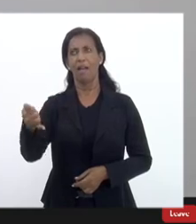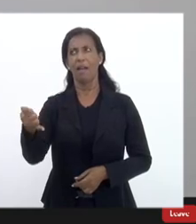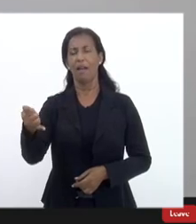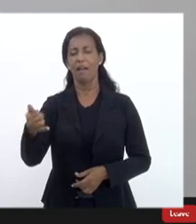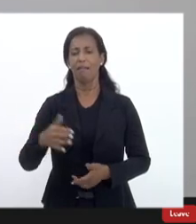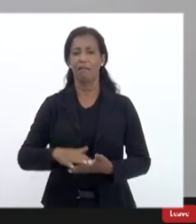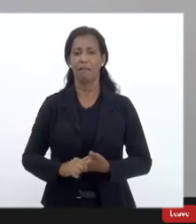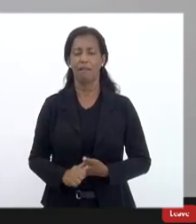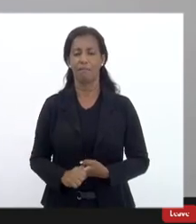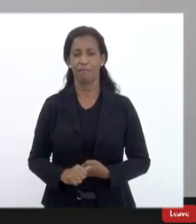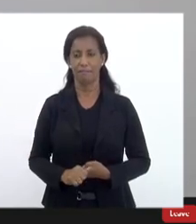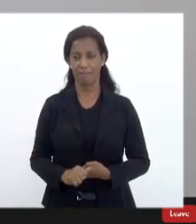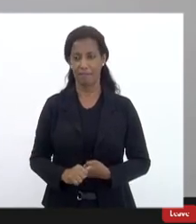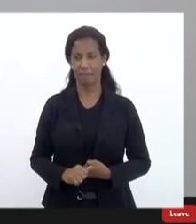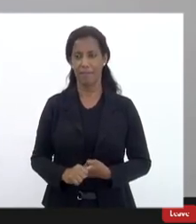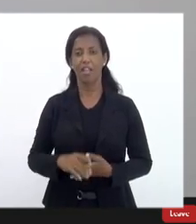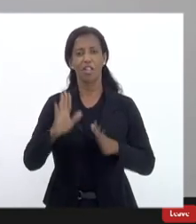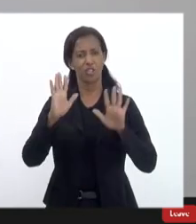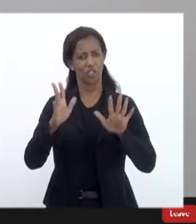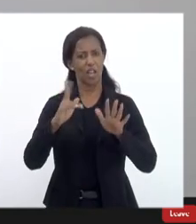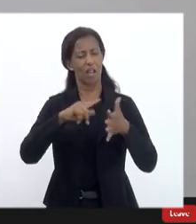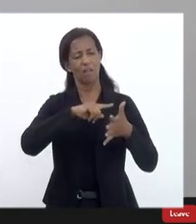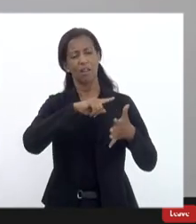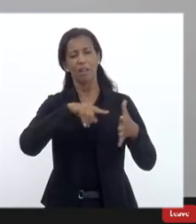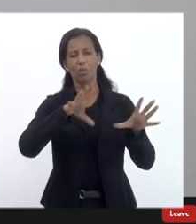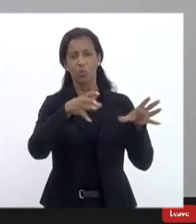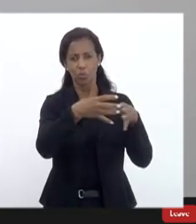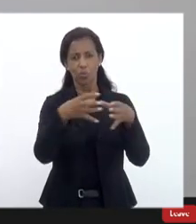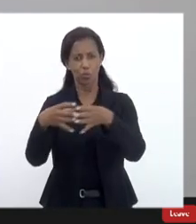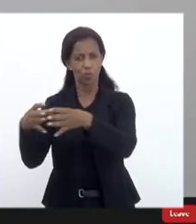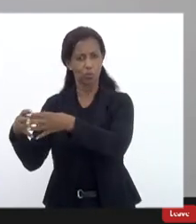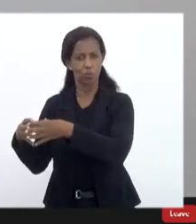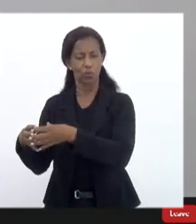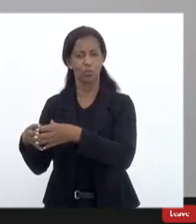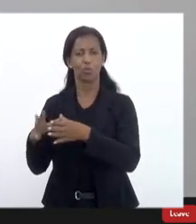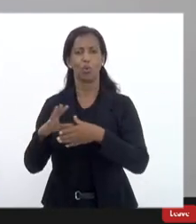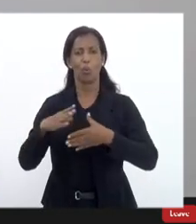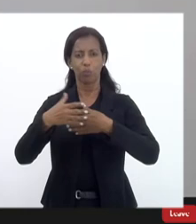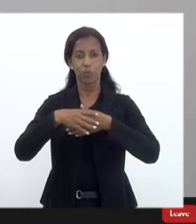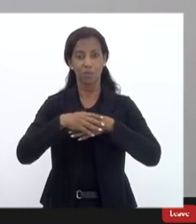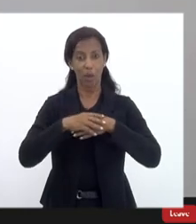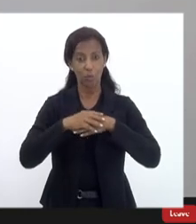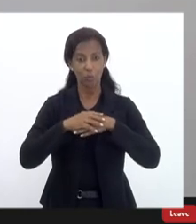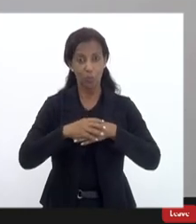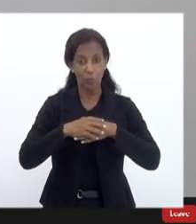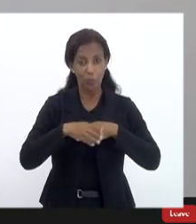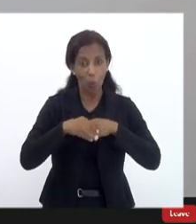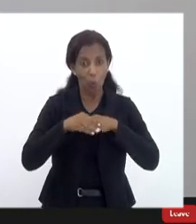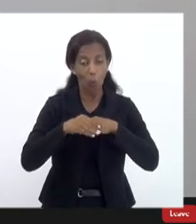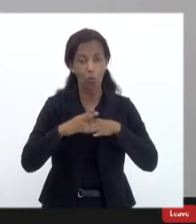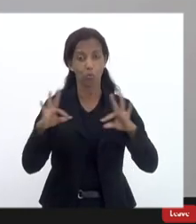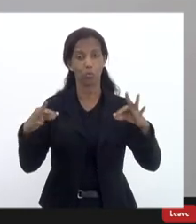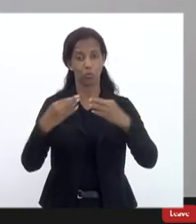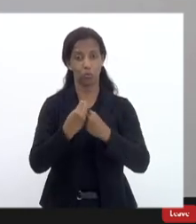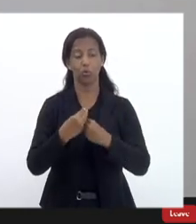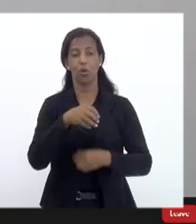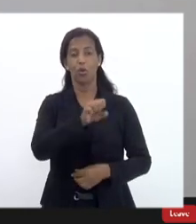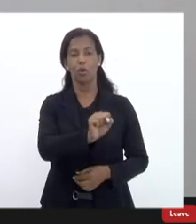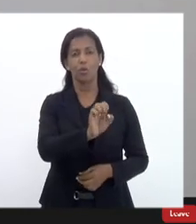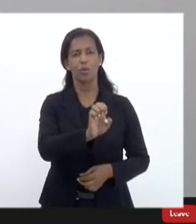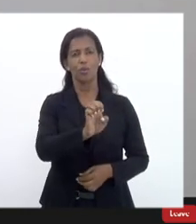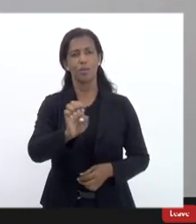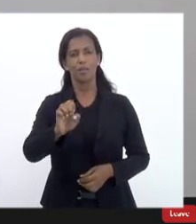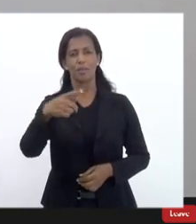manifestaram nesta audiência. Em nome dessas três entidades, saúdo as demais representações da nossa audiência, notadamente o CEP e a